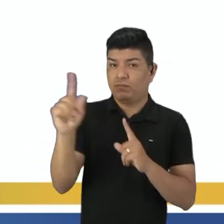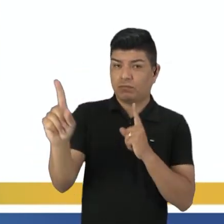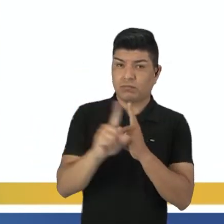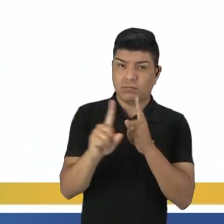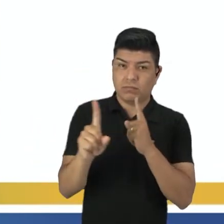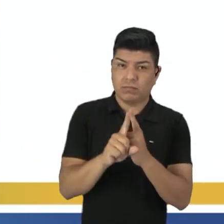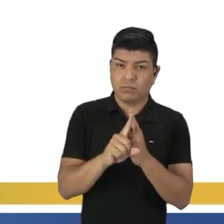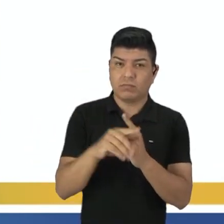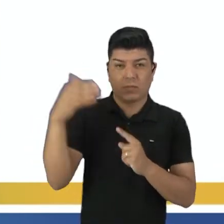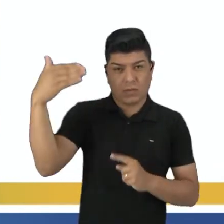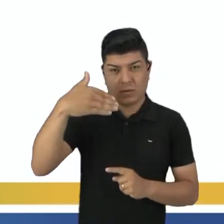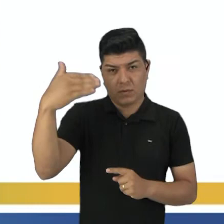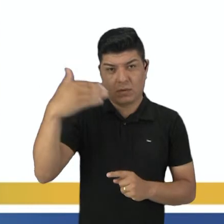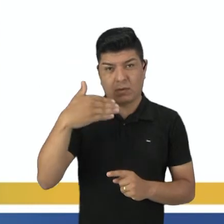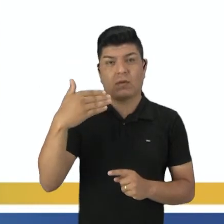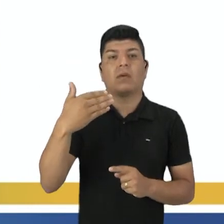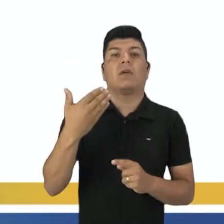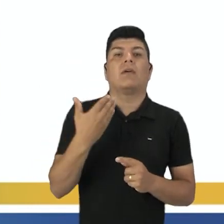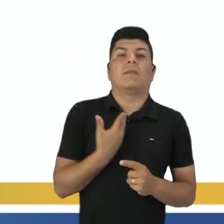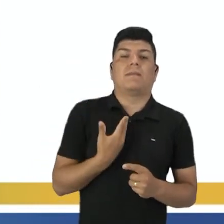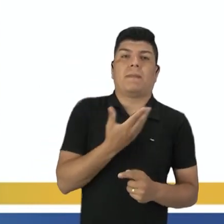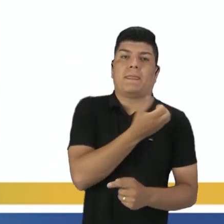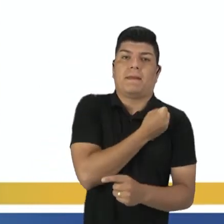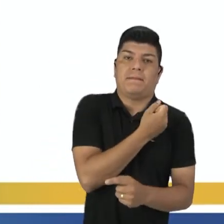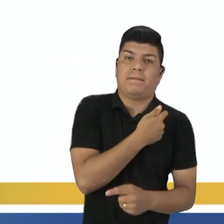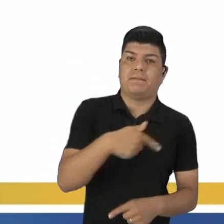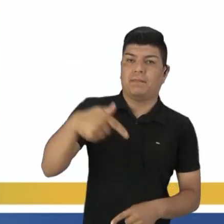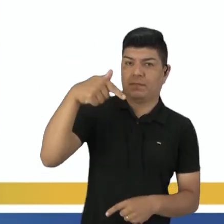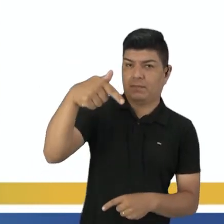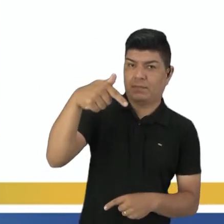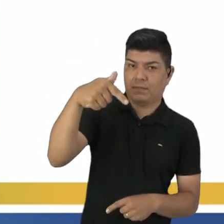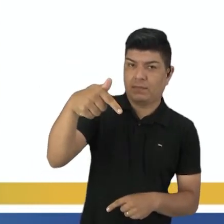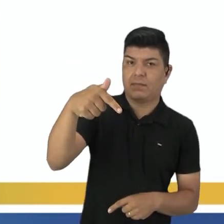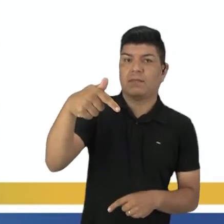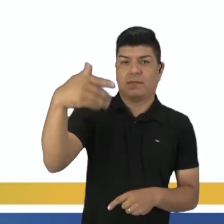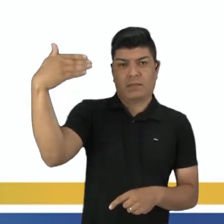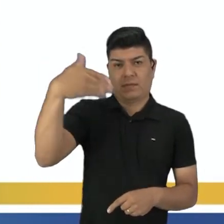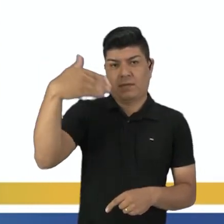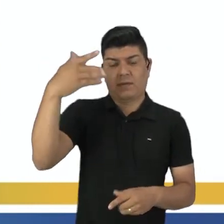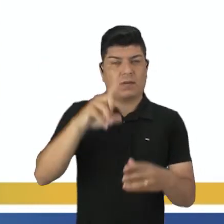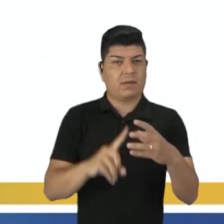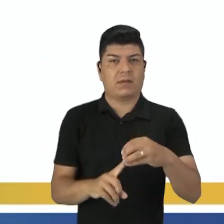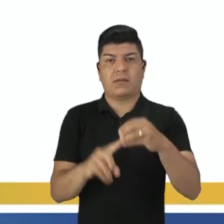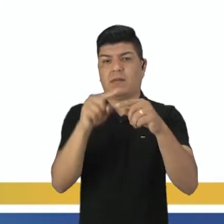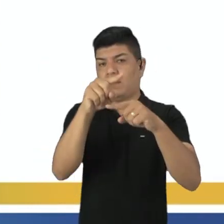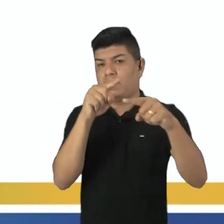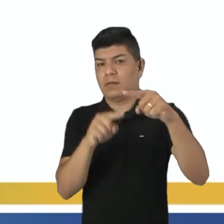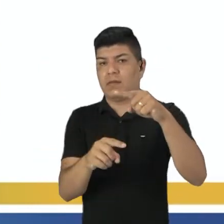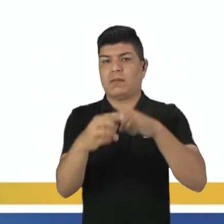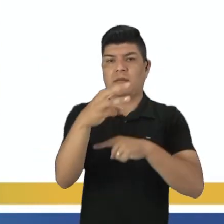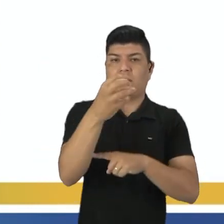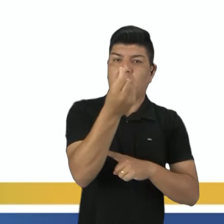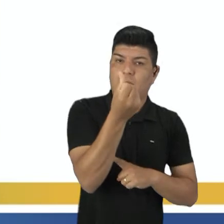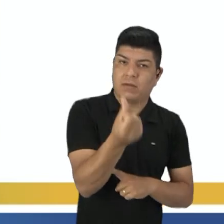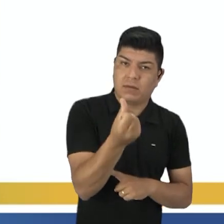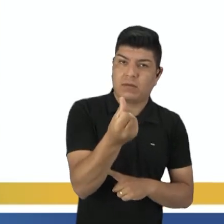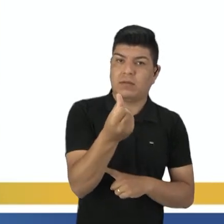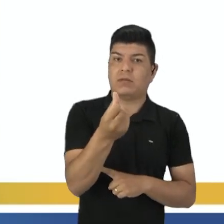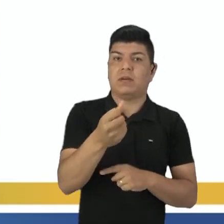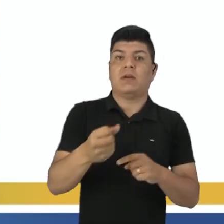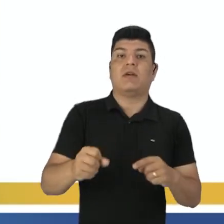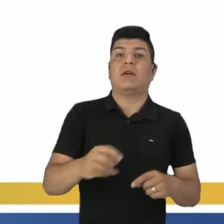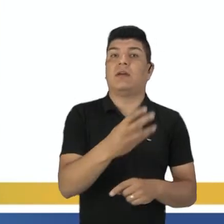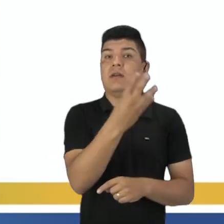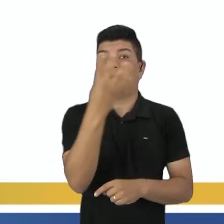frequência relativa? Pego 7, que é a minha frequência absoluta, né? E divido para 36, que é a quantidade de lançamentos aí que eu fiz,